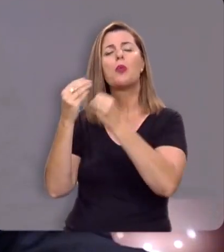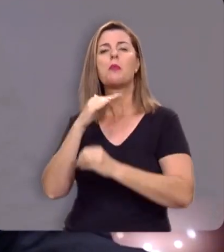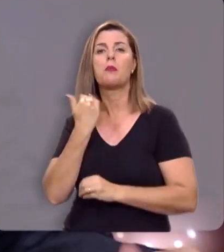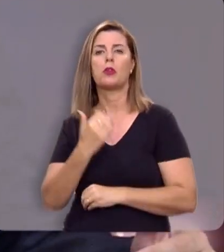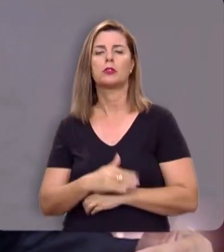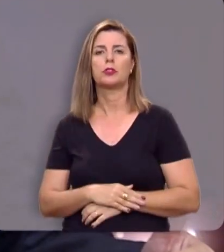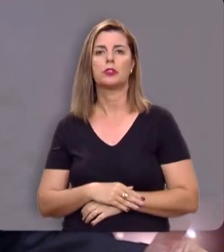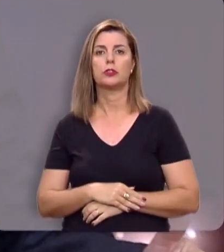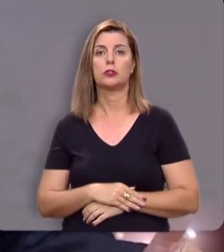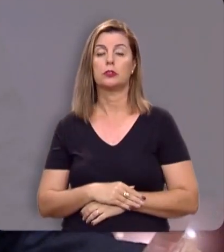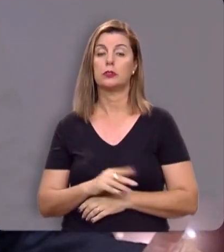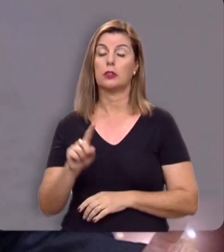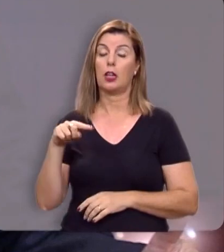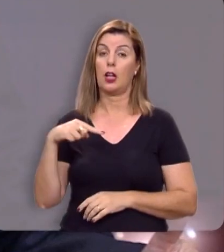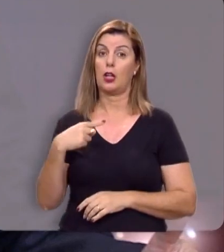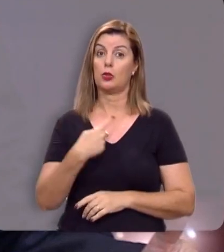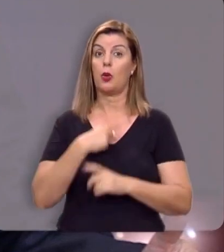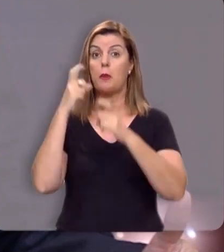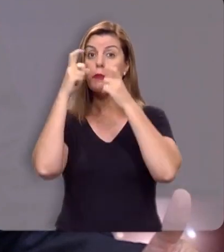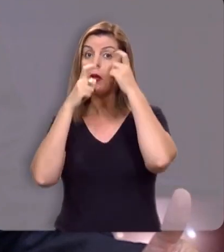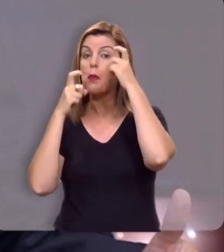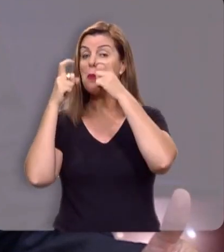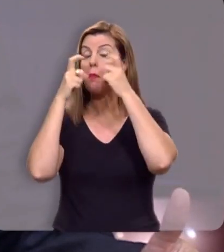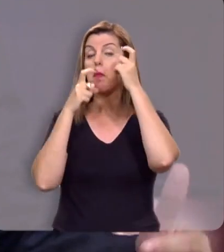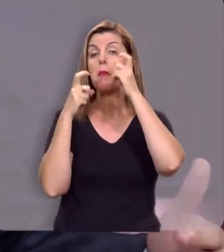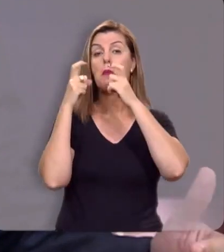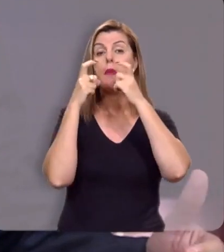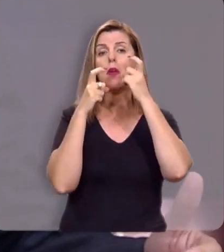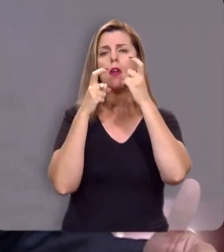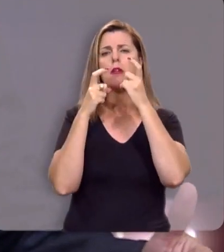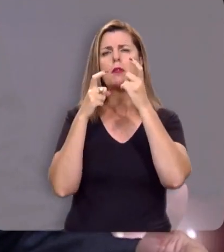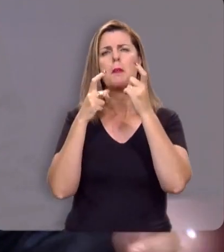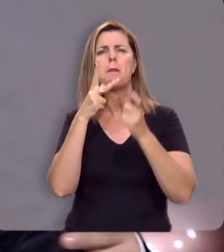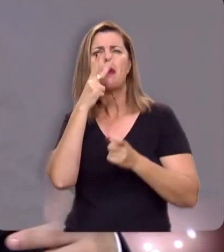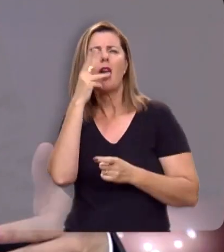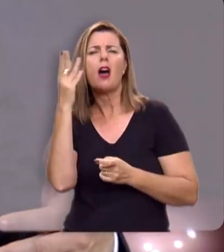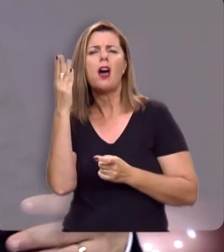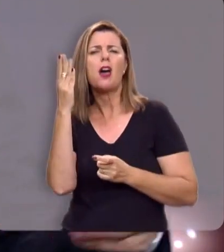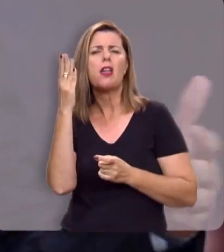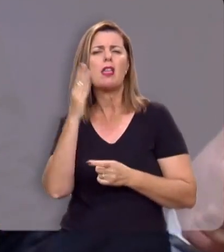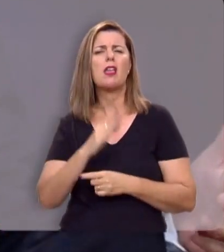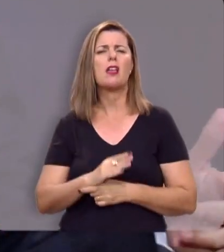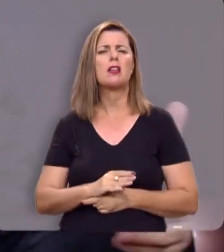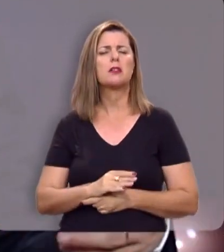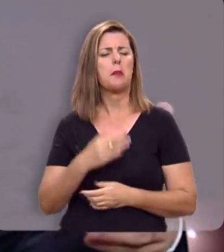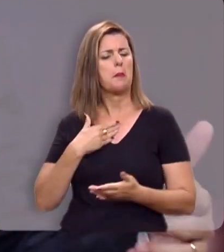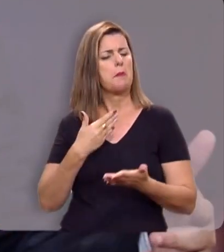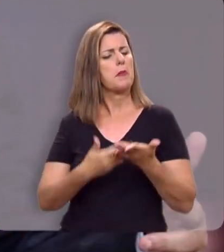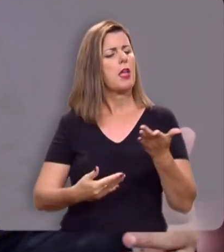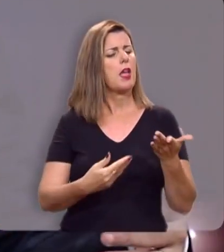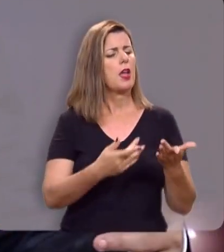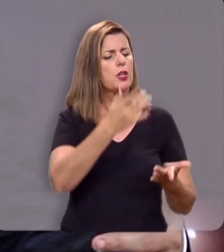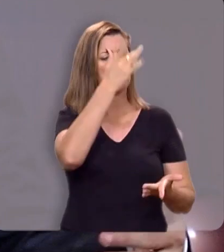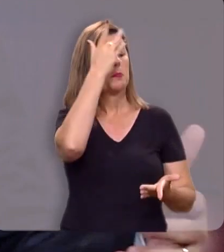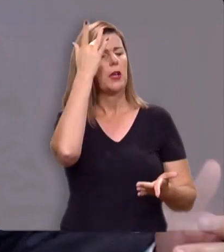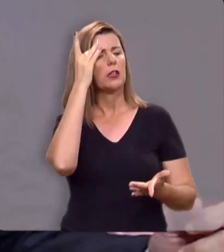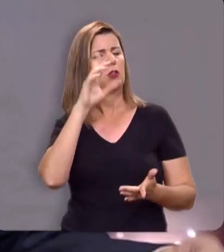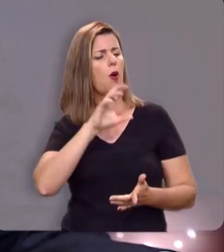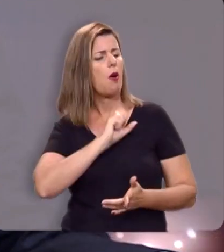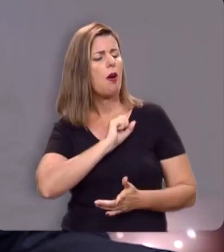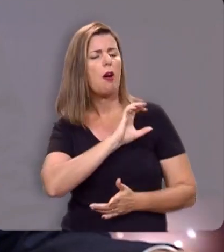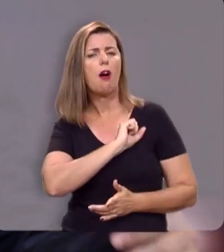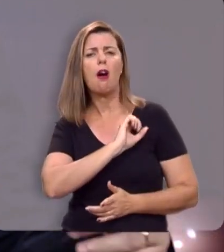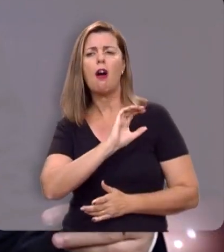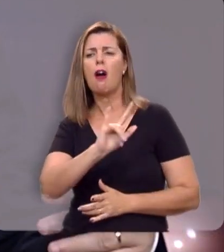morte. Muita da nossa preocupação diz respeito a perdermos as pessoas que a gente